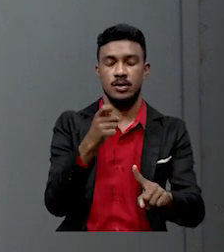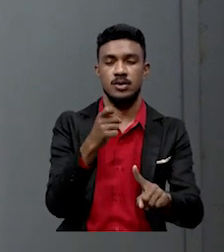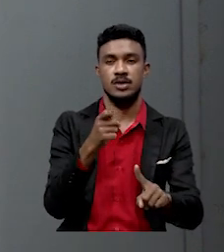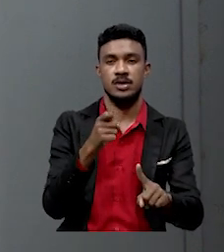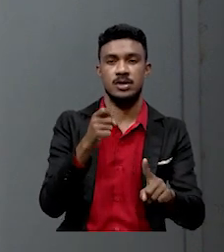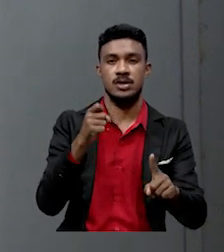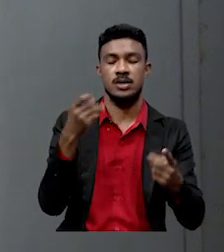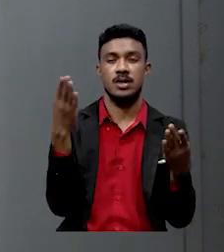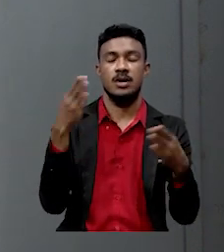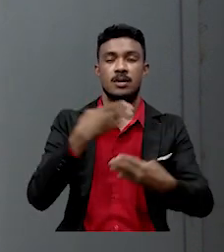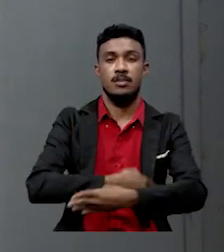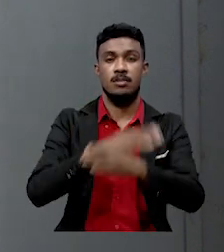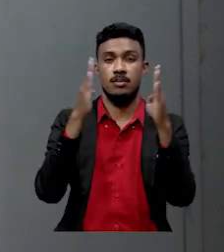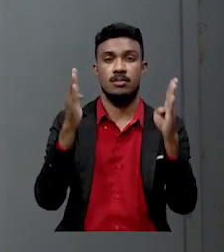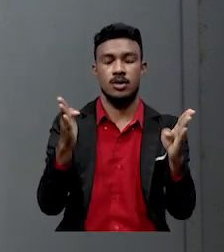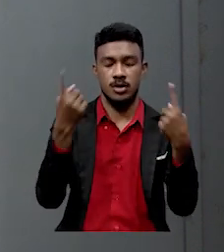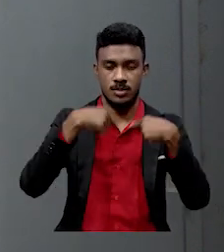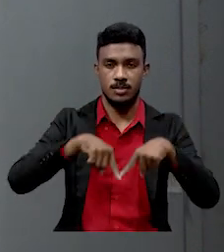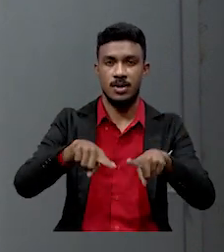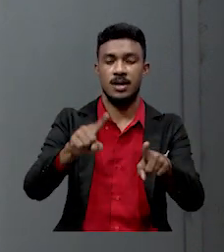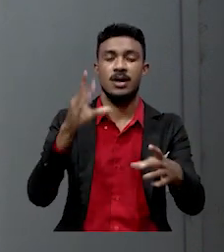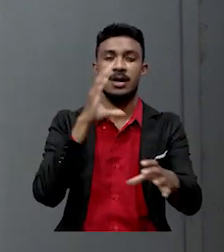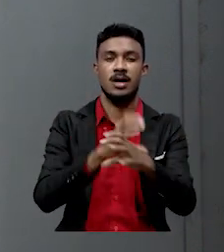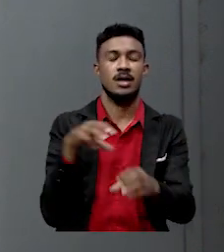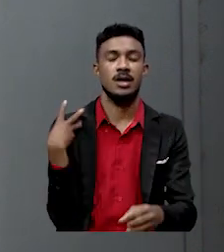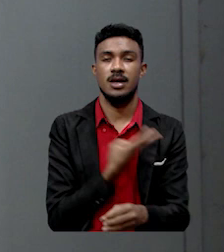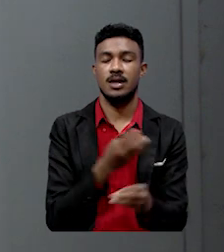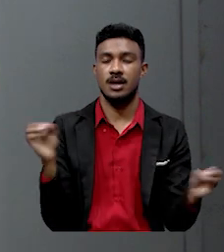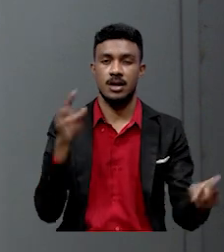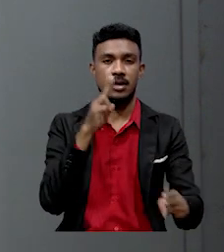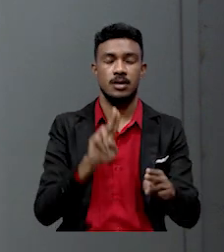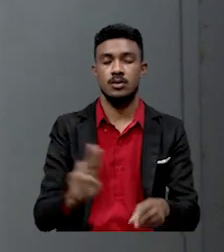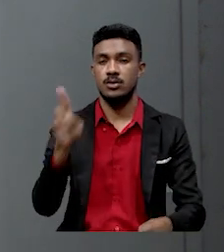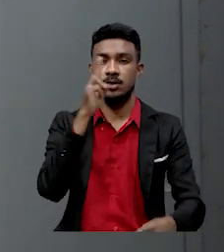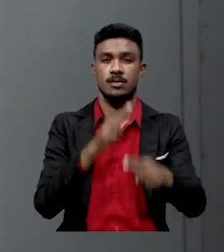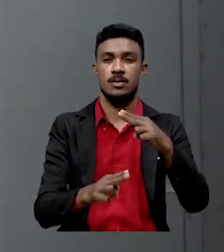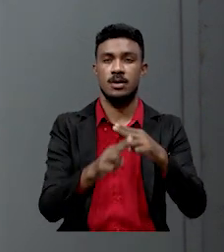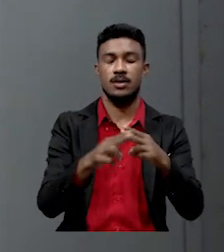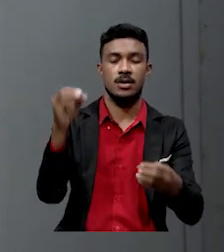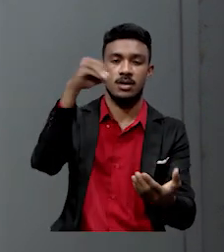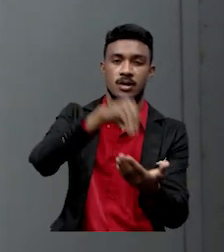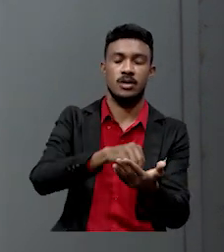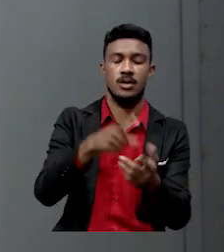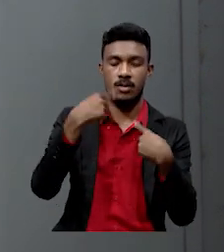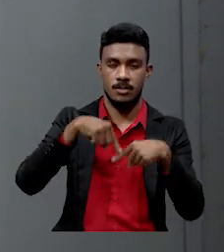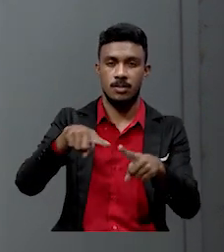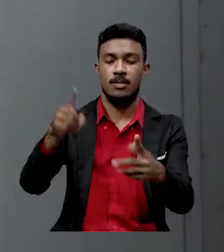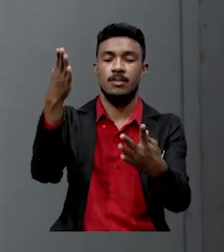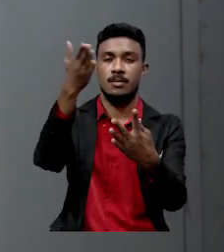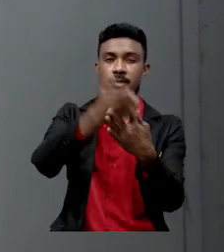kontentor de lisu ba iha kareta. Ita la usa manual ona. Mai kareta ne foti tau ba de iha kareta ne.